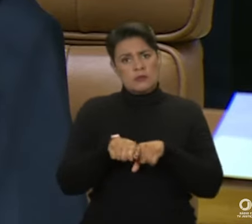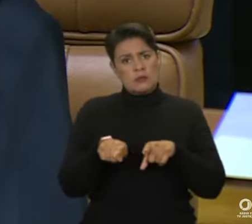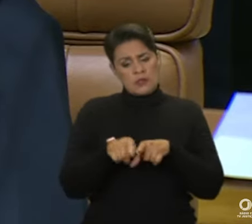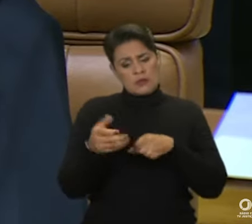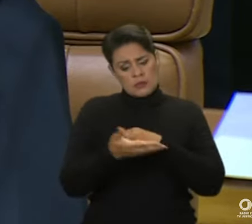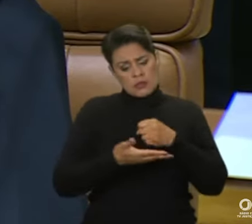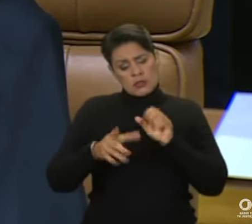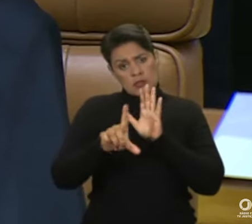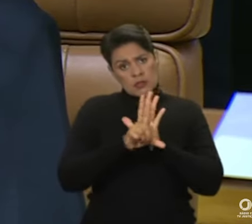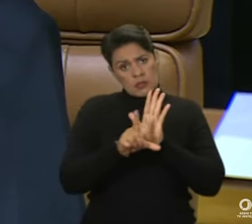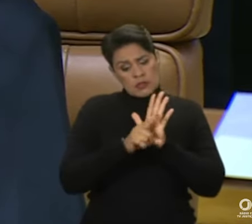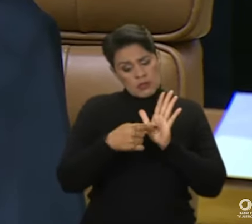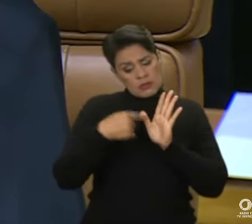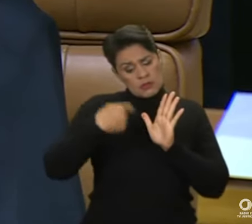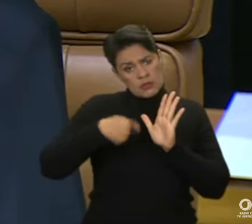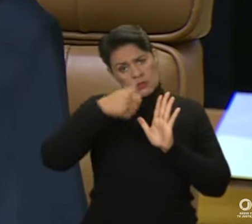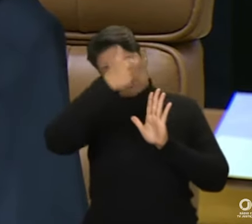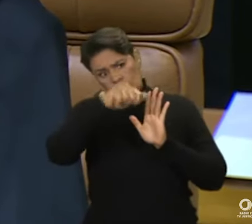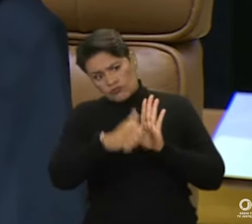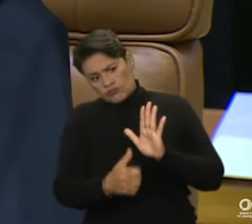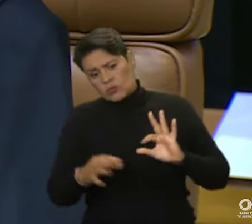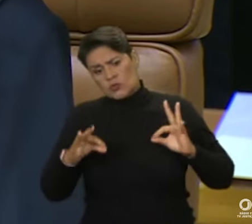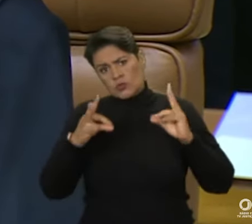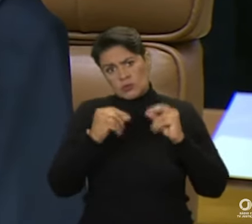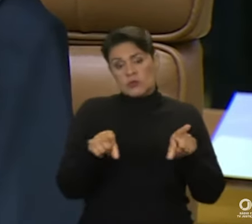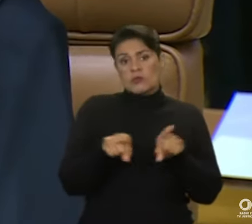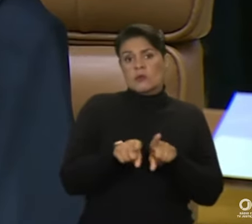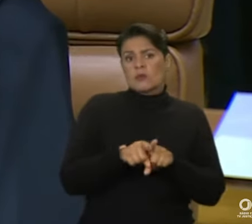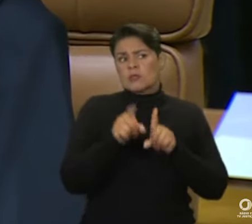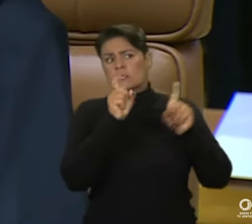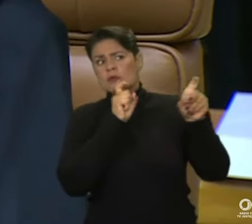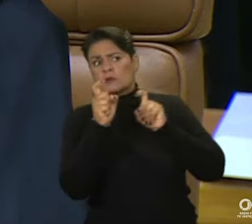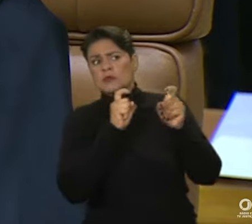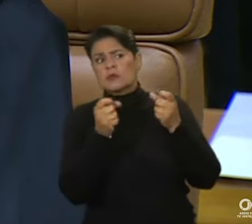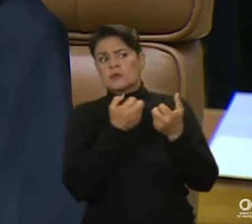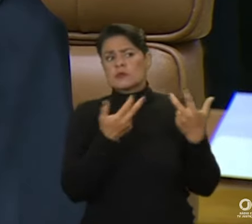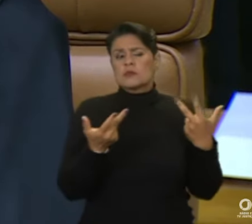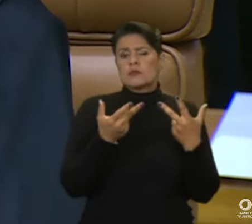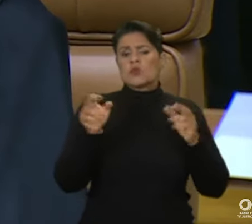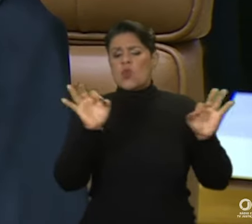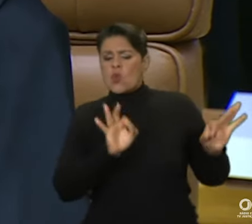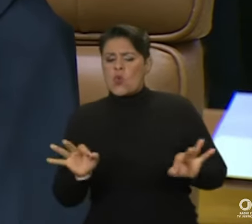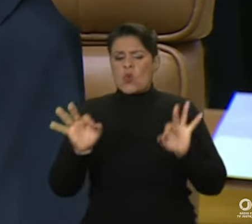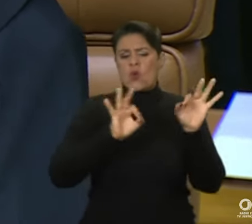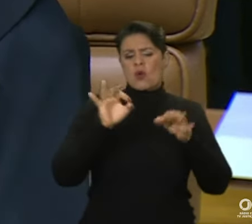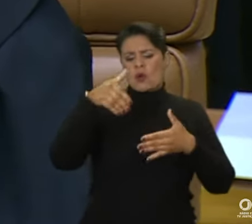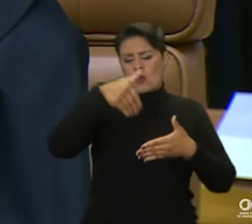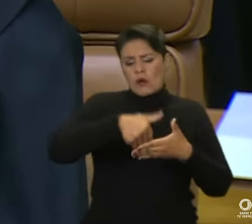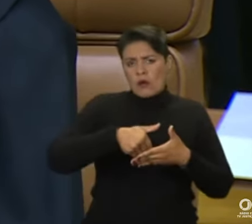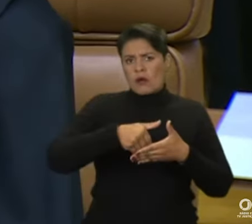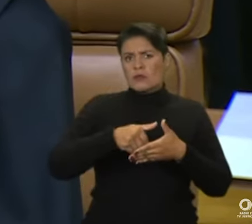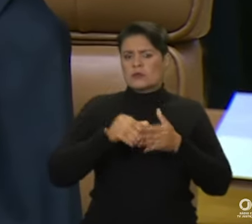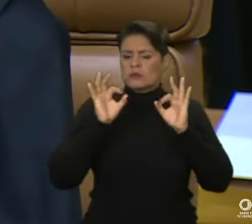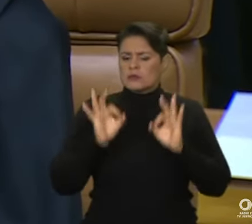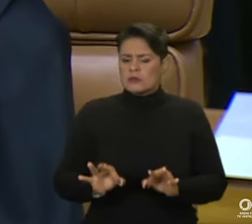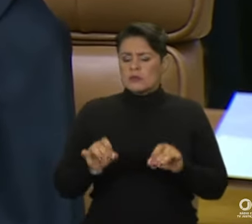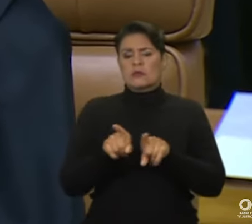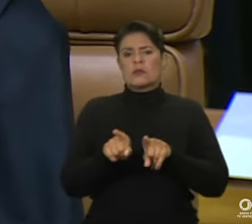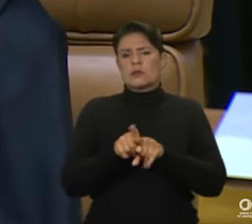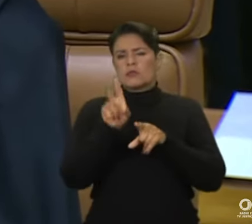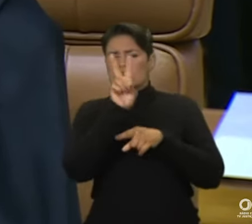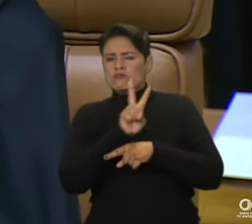mas também exercer importante função administrativa de organizar as eleições e fiscalizar a conduta